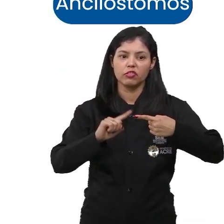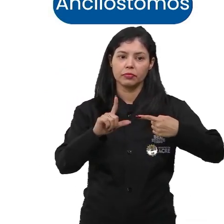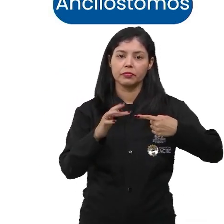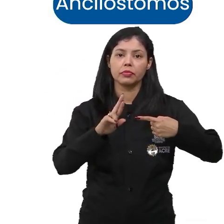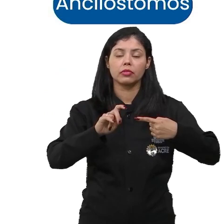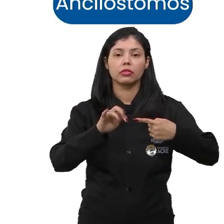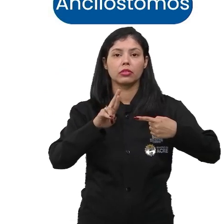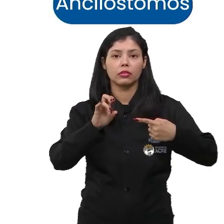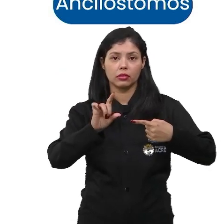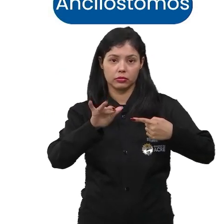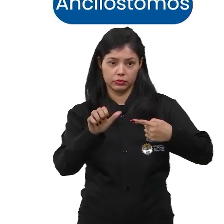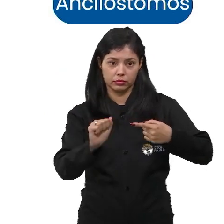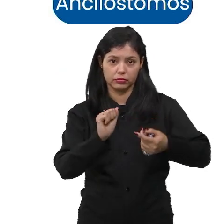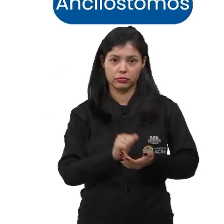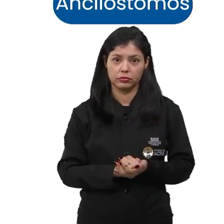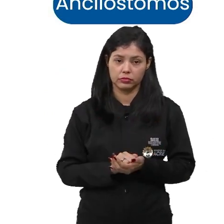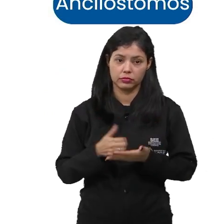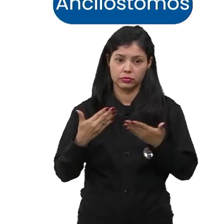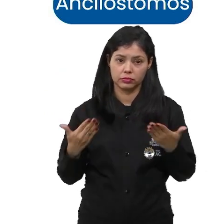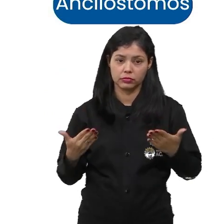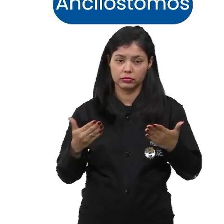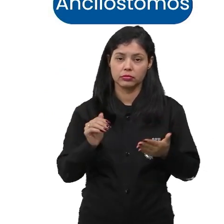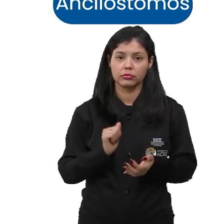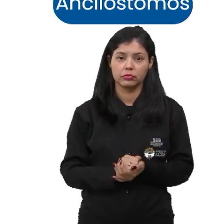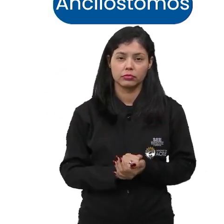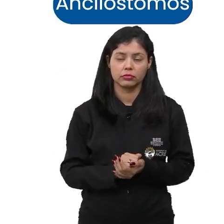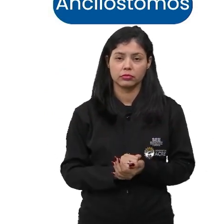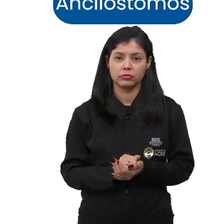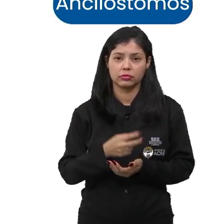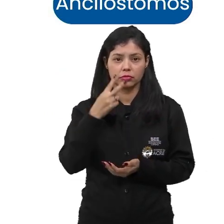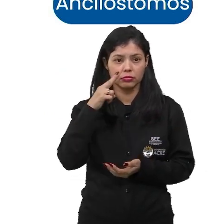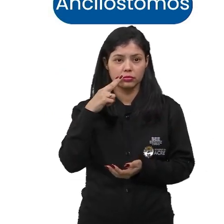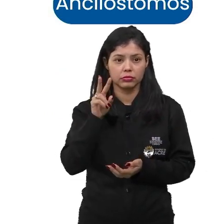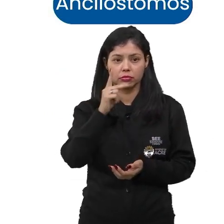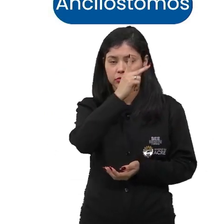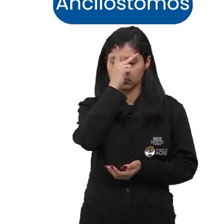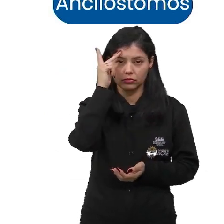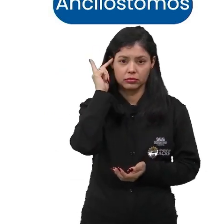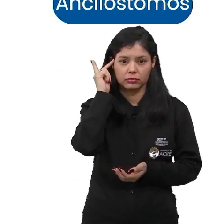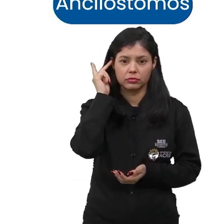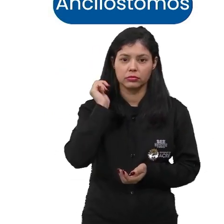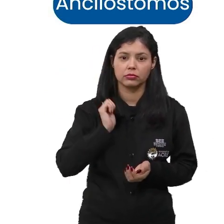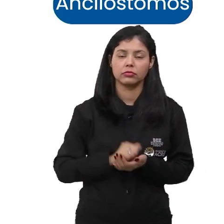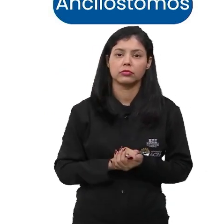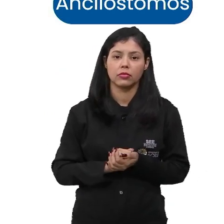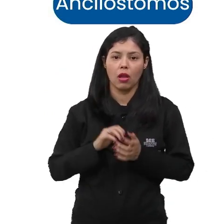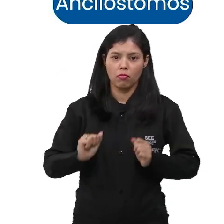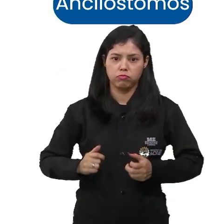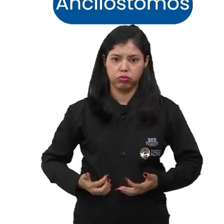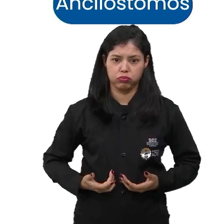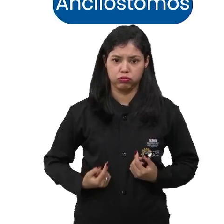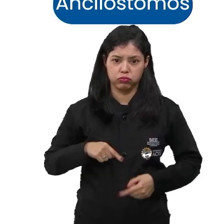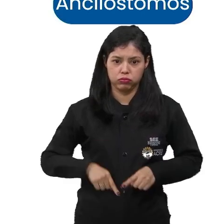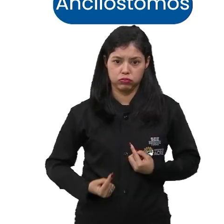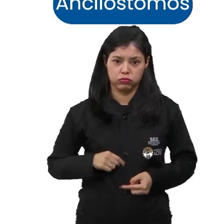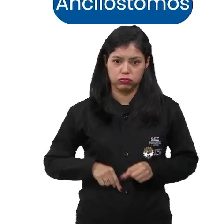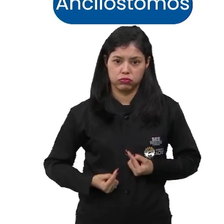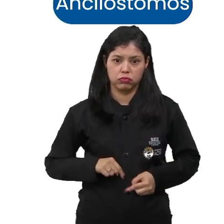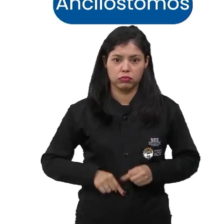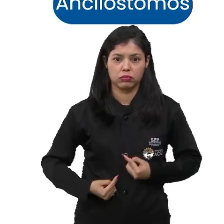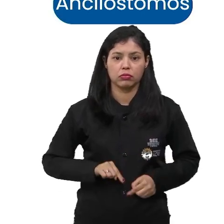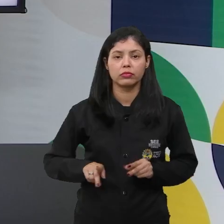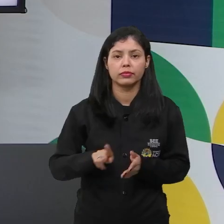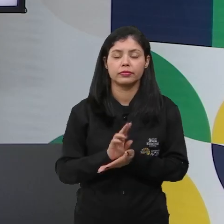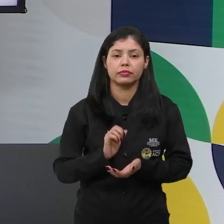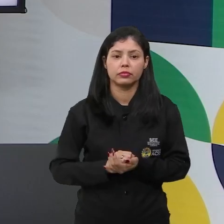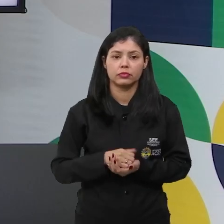as lombrigas, né? Então as lombrigas, eu estava vendo uma pessoa, né, com infestação de lombrigas, ela pode ter